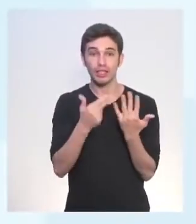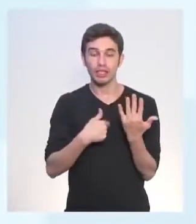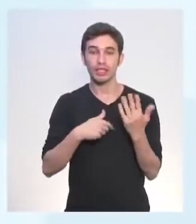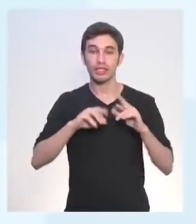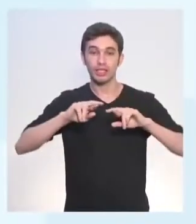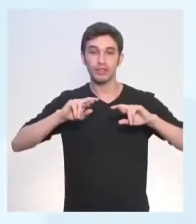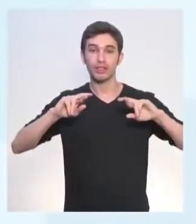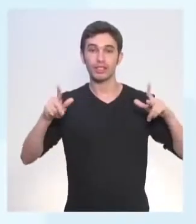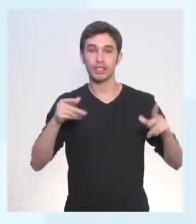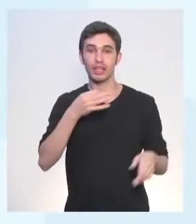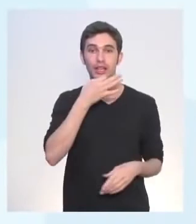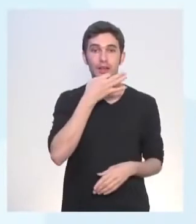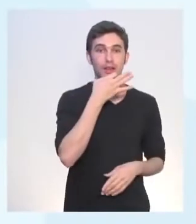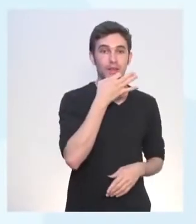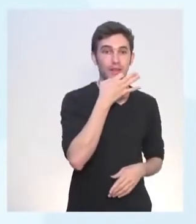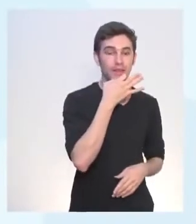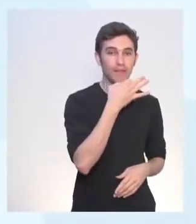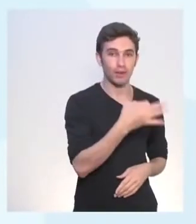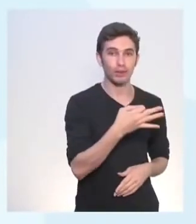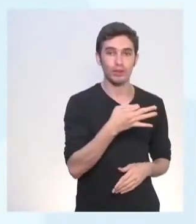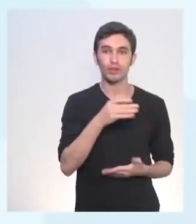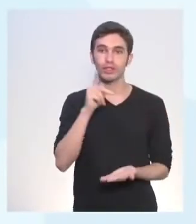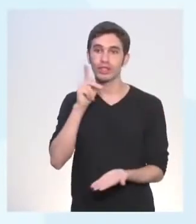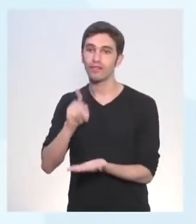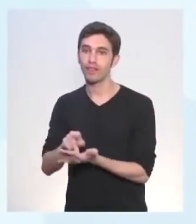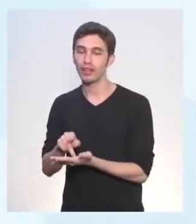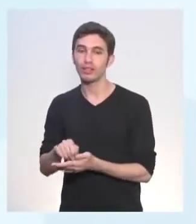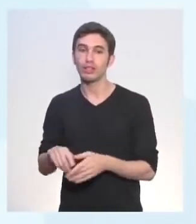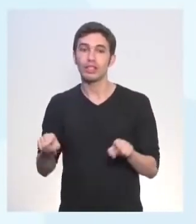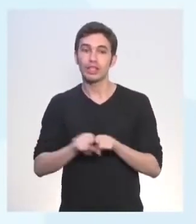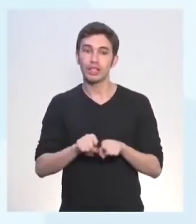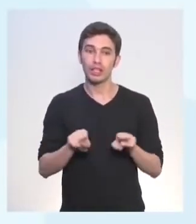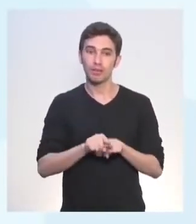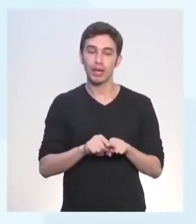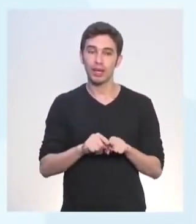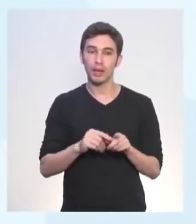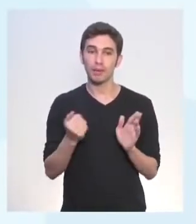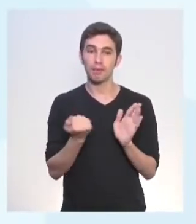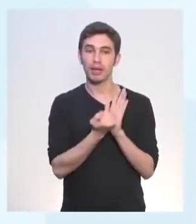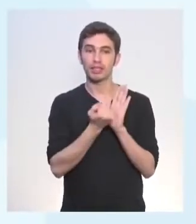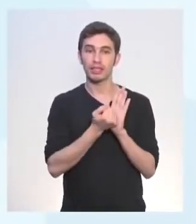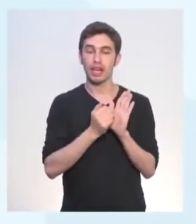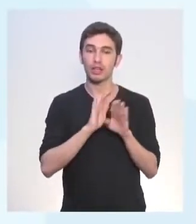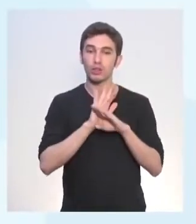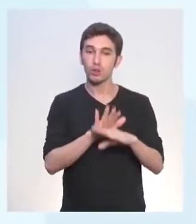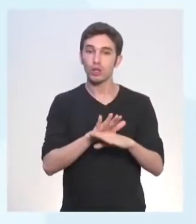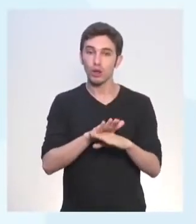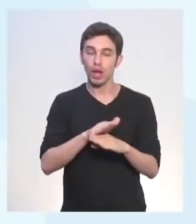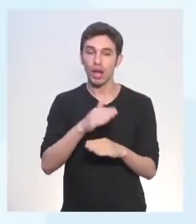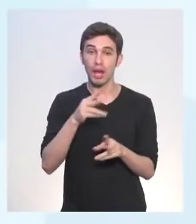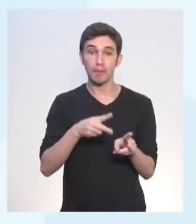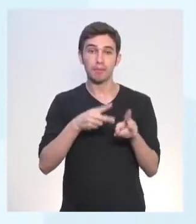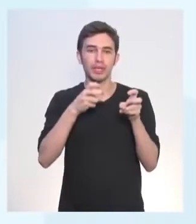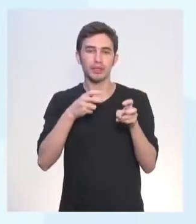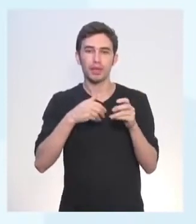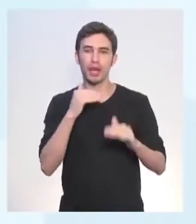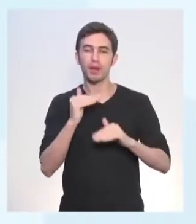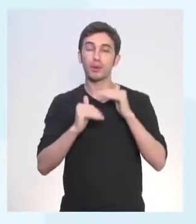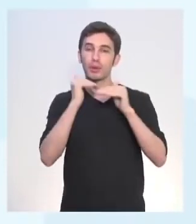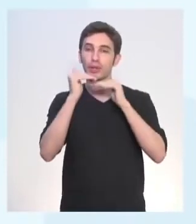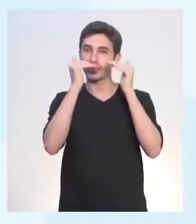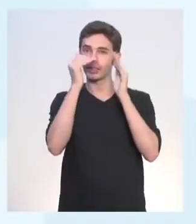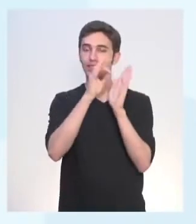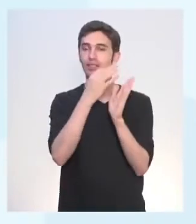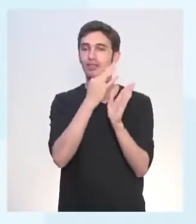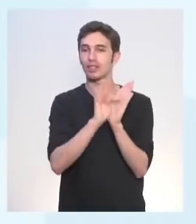ponto de vista, então isso é importante. E marcas que ajudam a perceber a progressão textual. Está no caderno Aprender Sempre, eu vou pedir para que